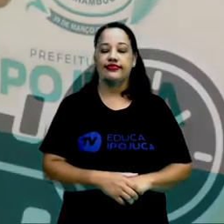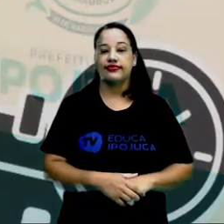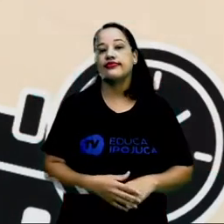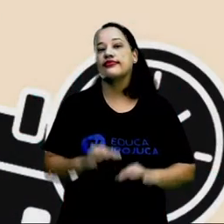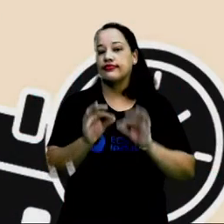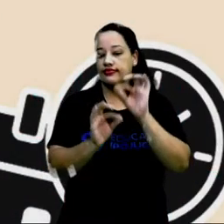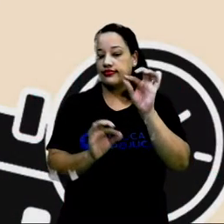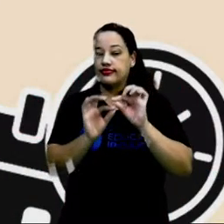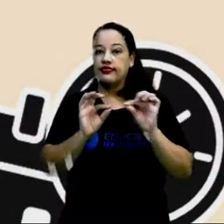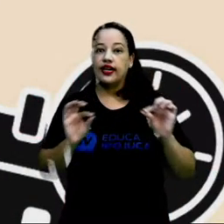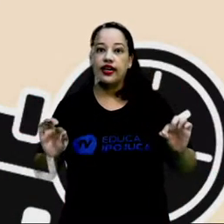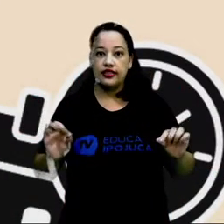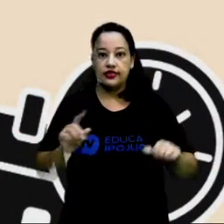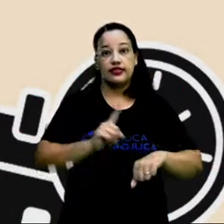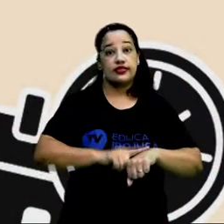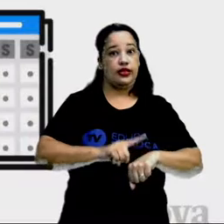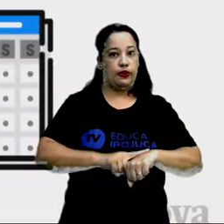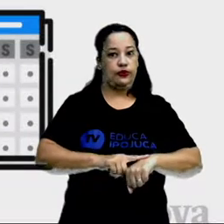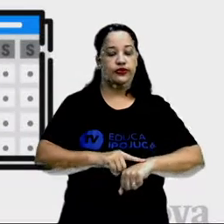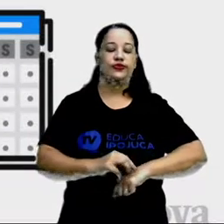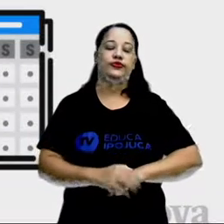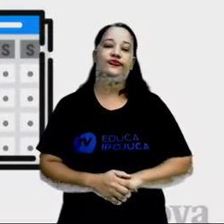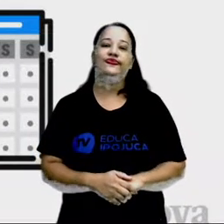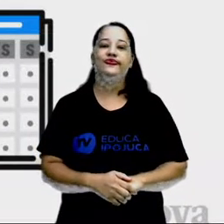Medidas de tempo.